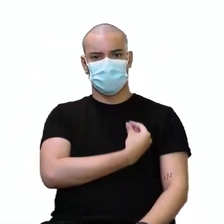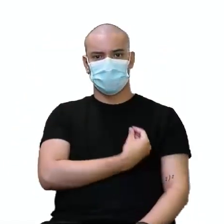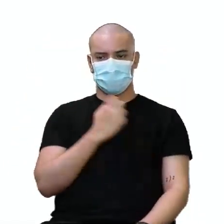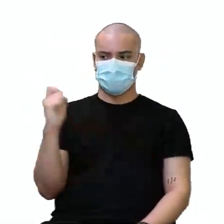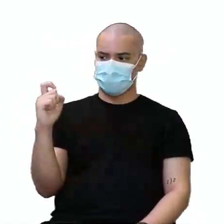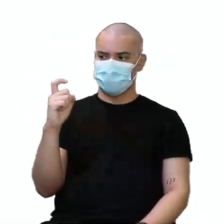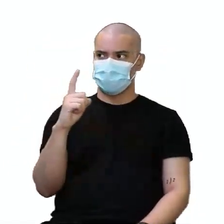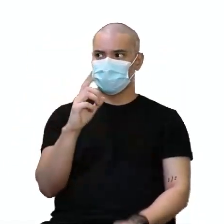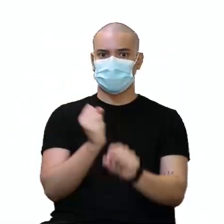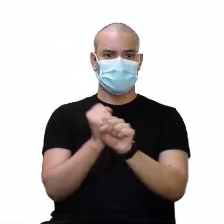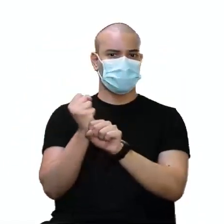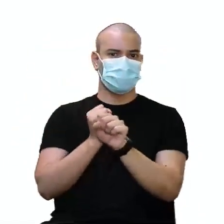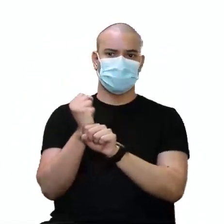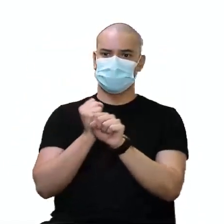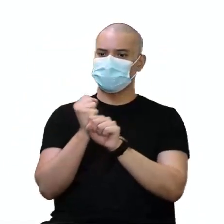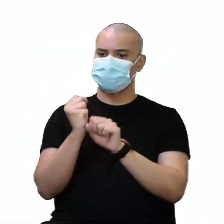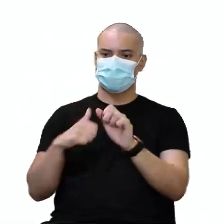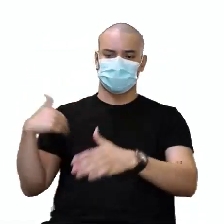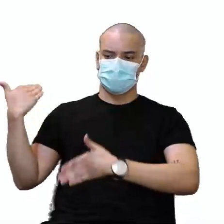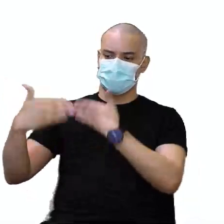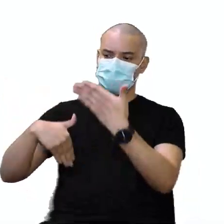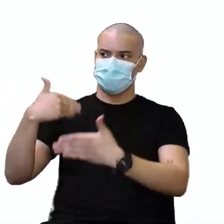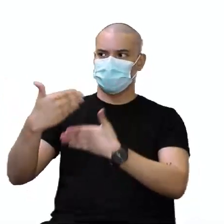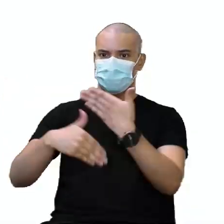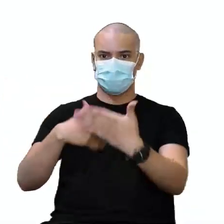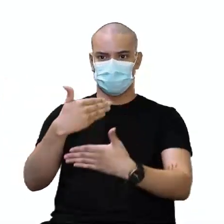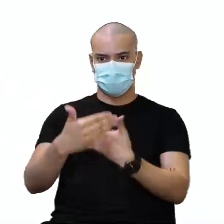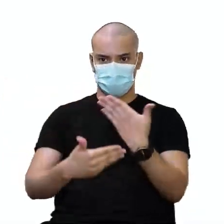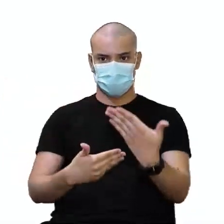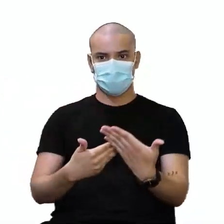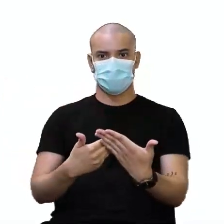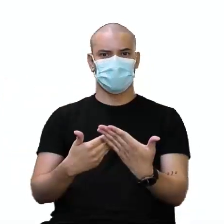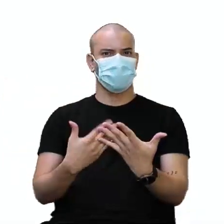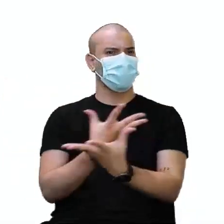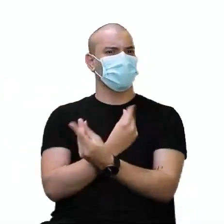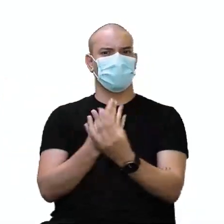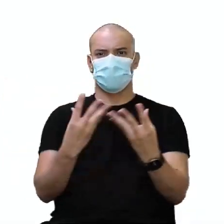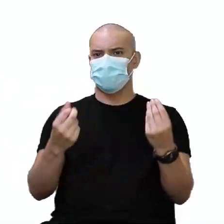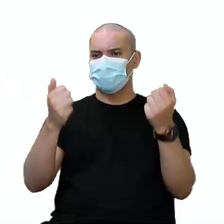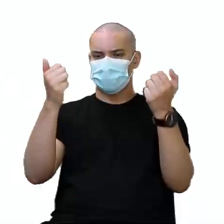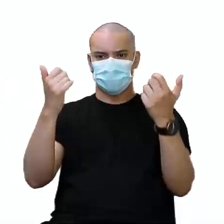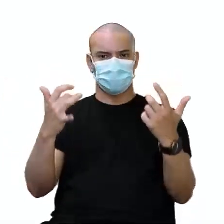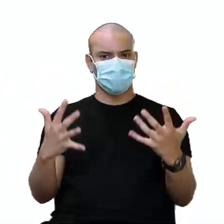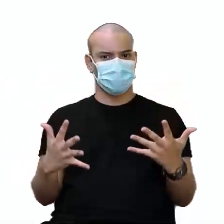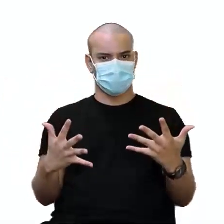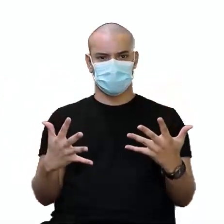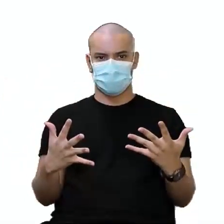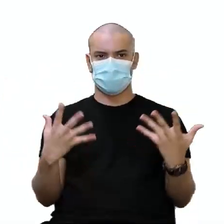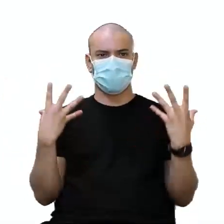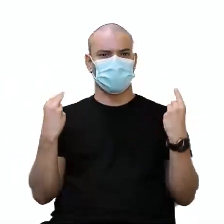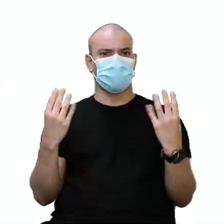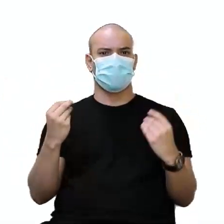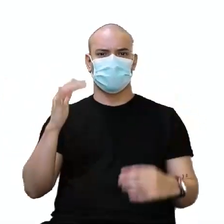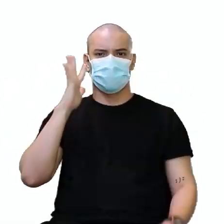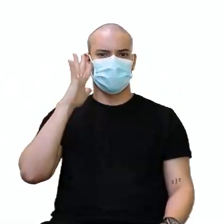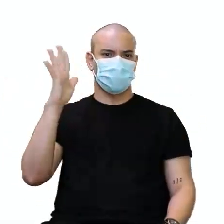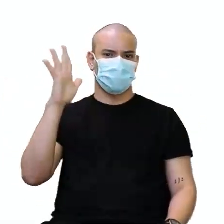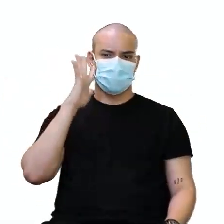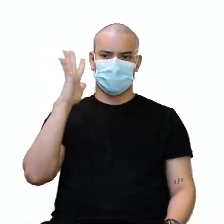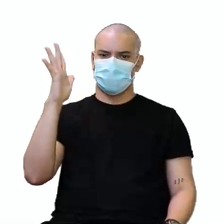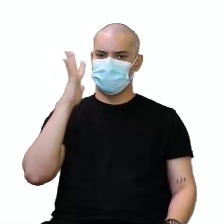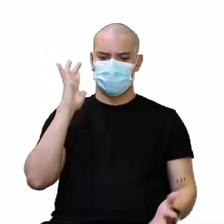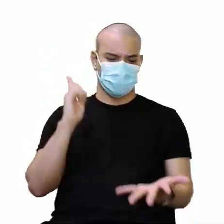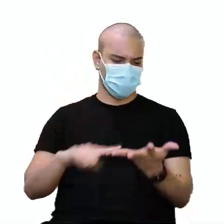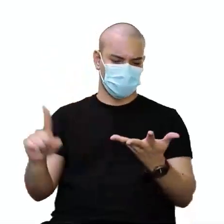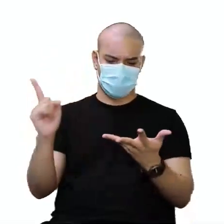evoluiu ao longo de milhões de anos, muitas são, né, gente? Desculpa aí, muitas são as teorias que tentam explicar, então,